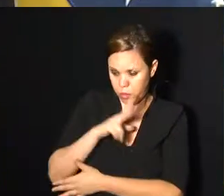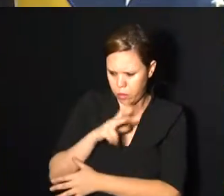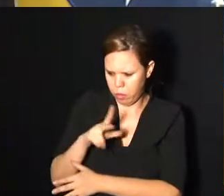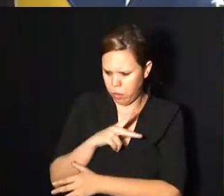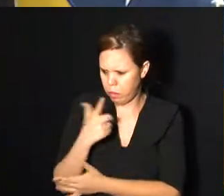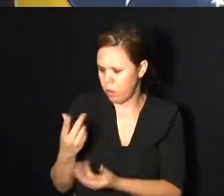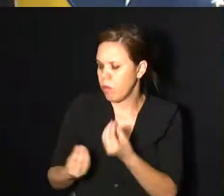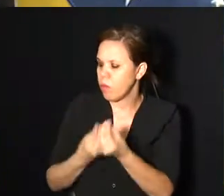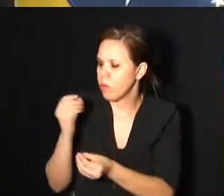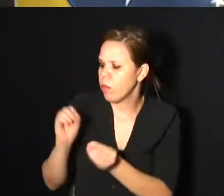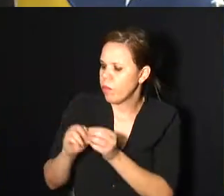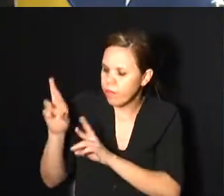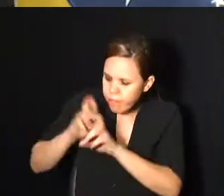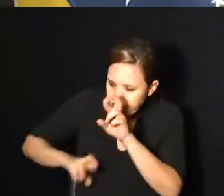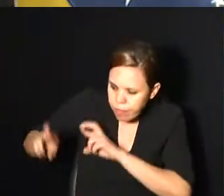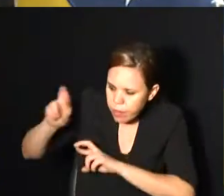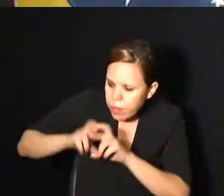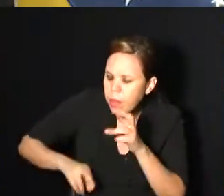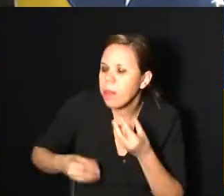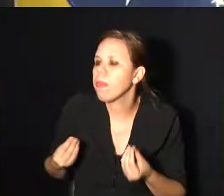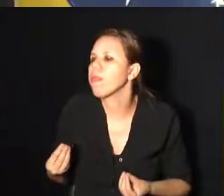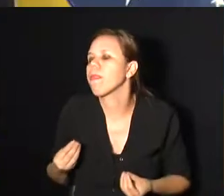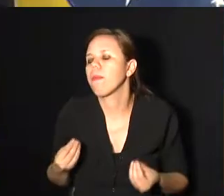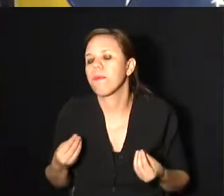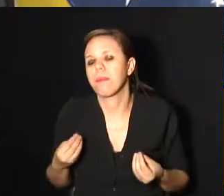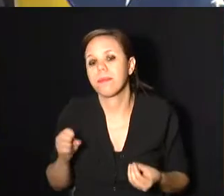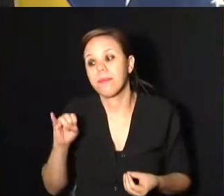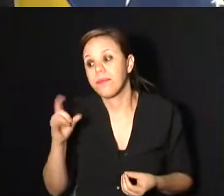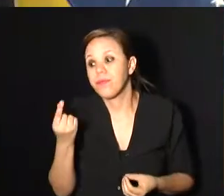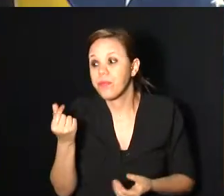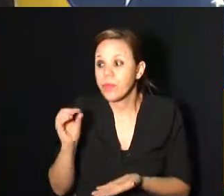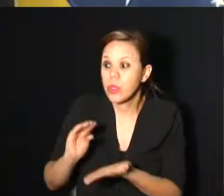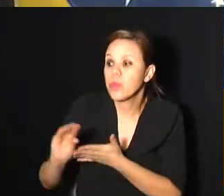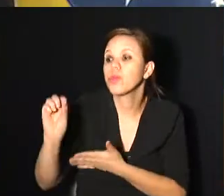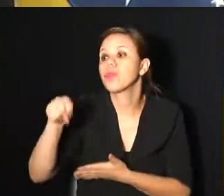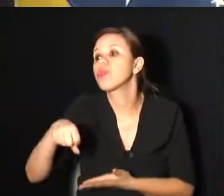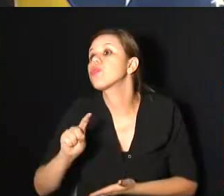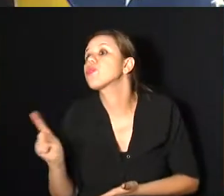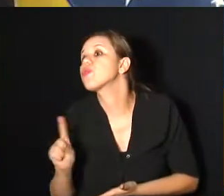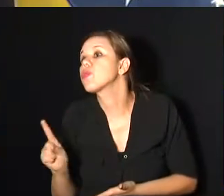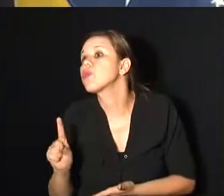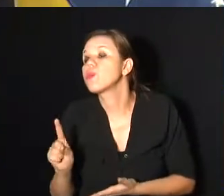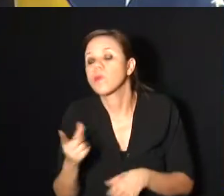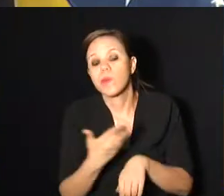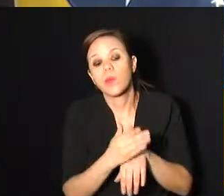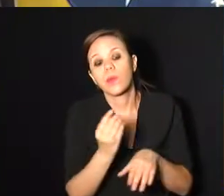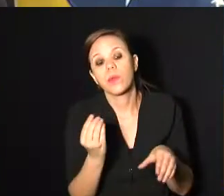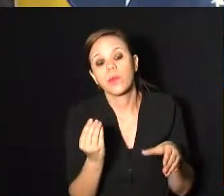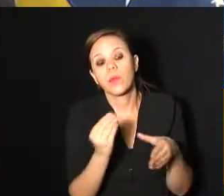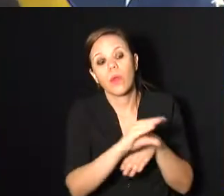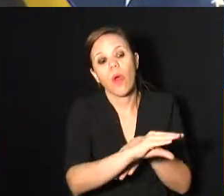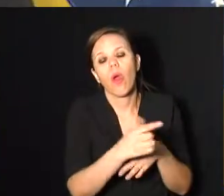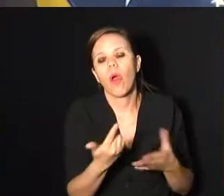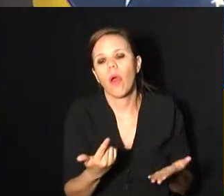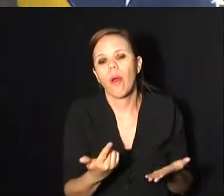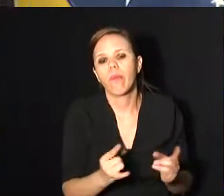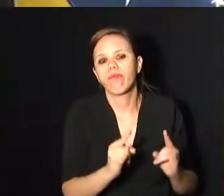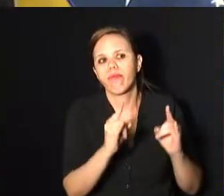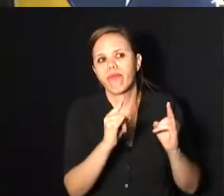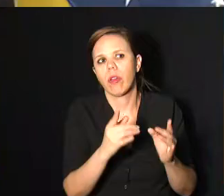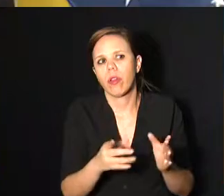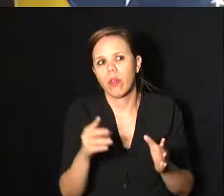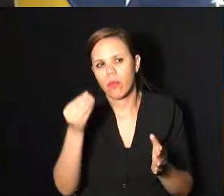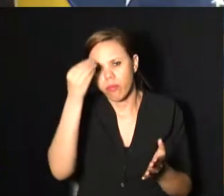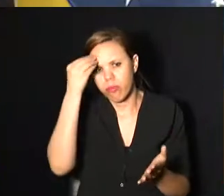ele não tem como fazer a fiscalização se o dinheiro foi ou não aplicado na obra do imóvel tombado. Isso